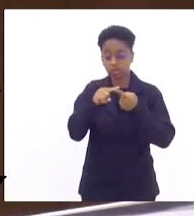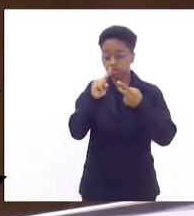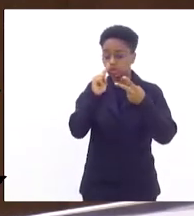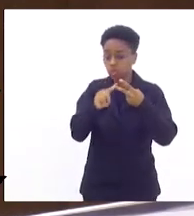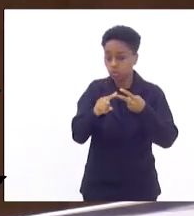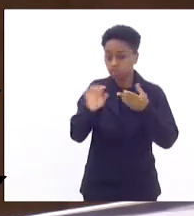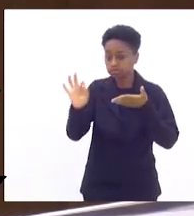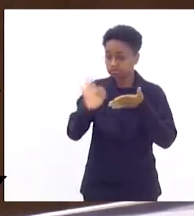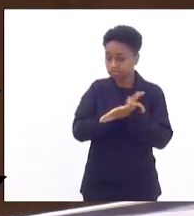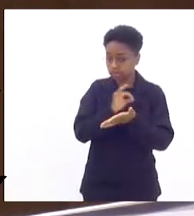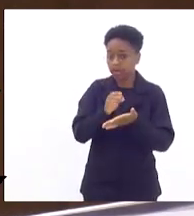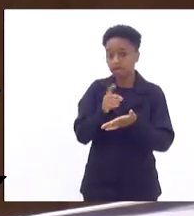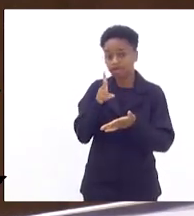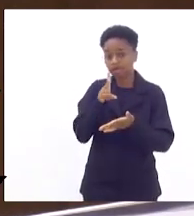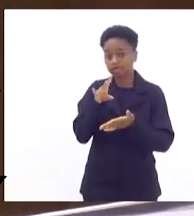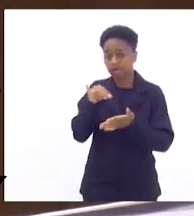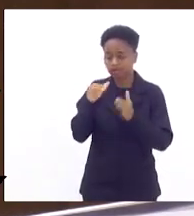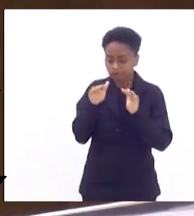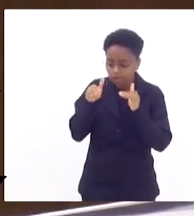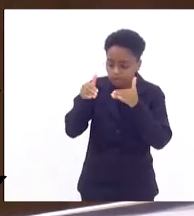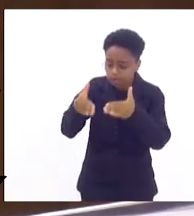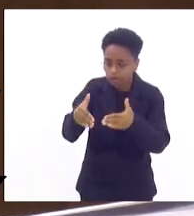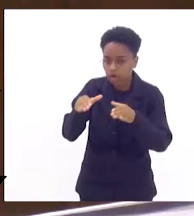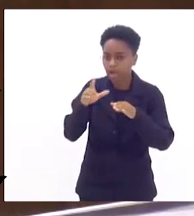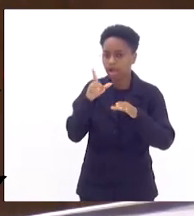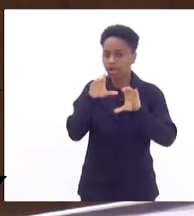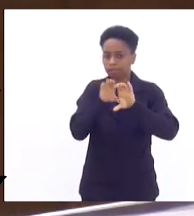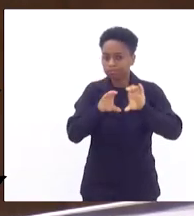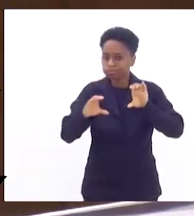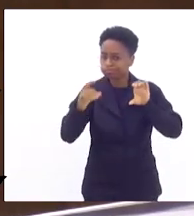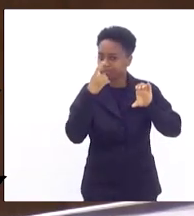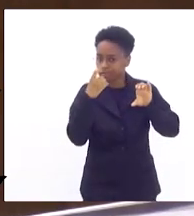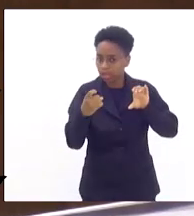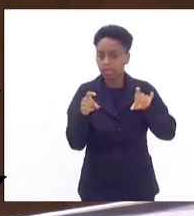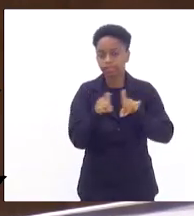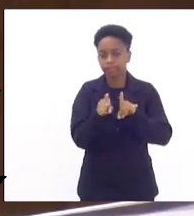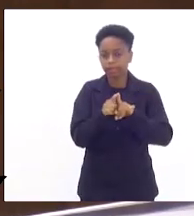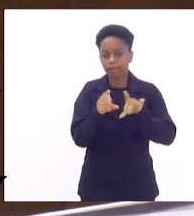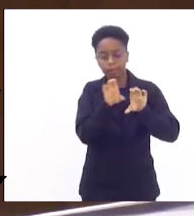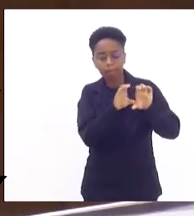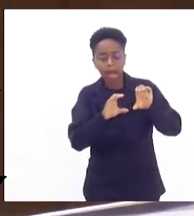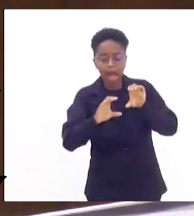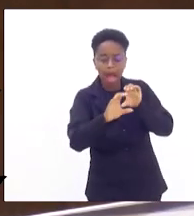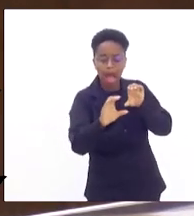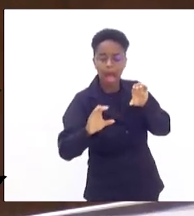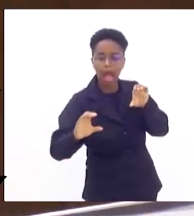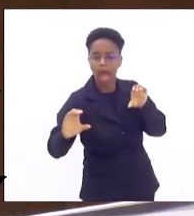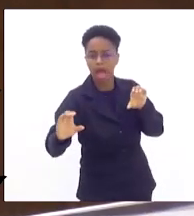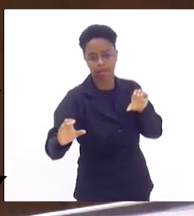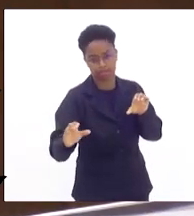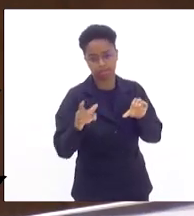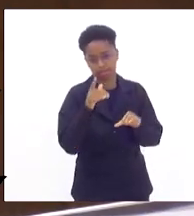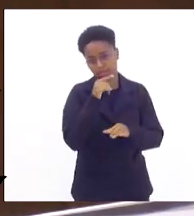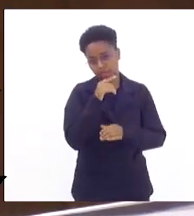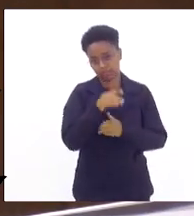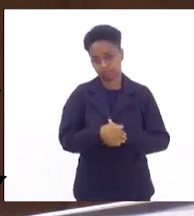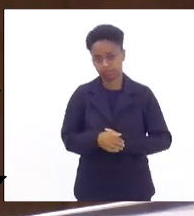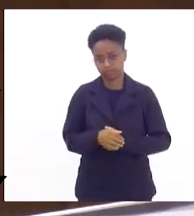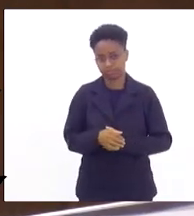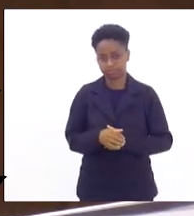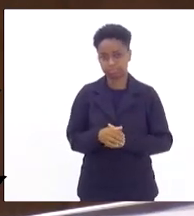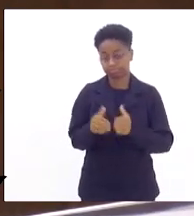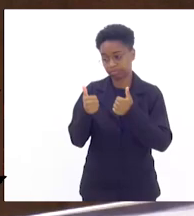vão atacar o esgotamento e, obviamente, a expansão de abastecimento de água. Tá bom, senhor